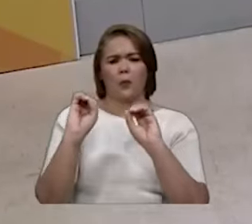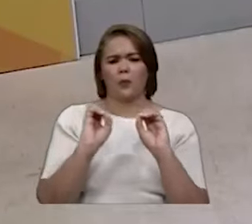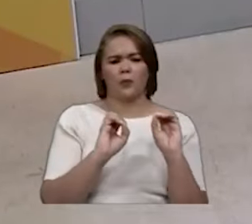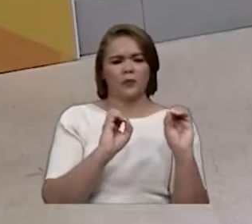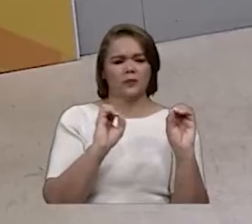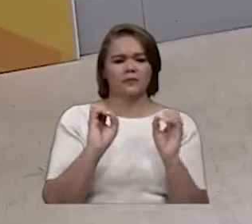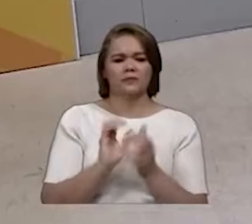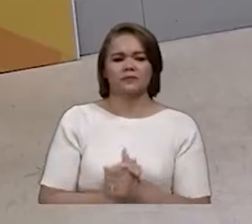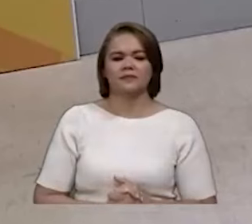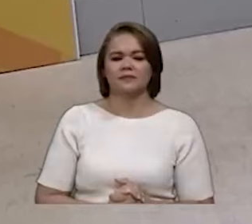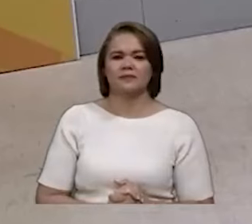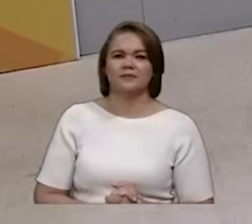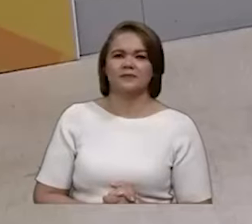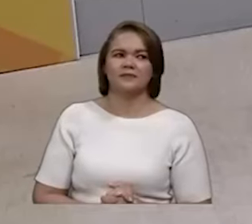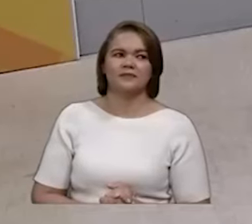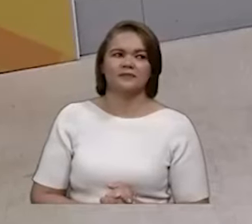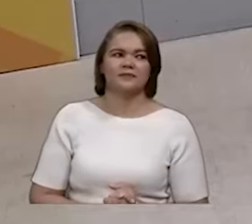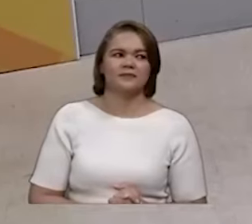nada. Vitória.